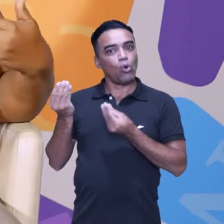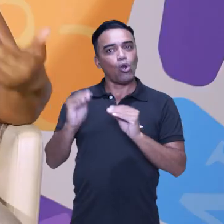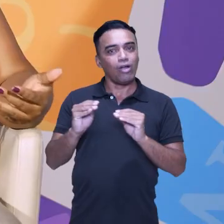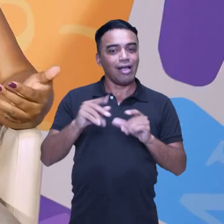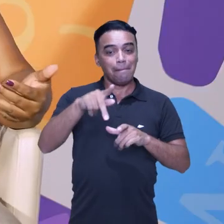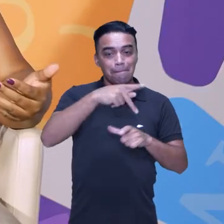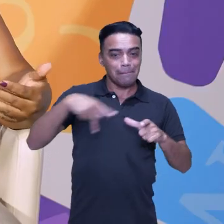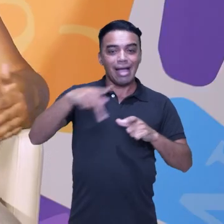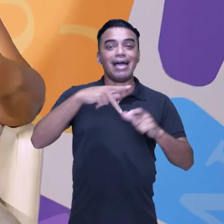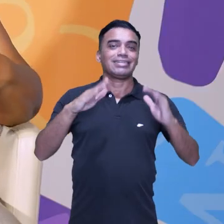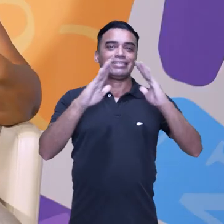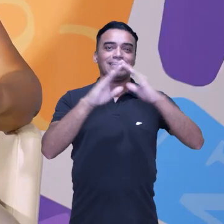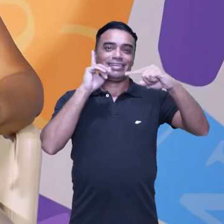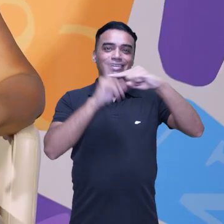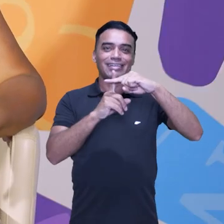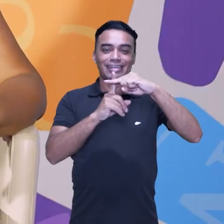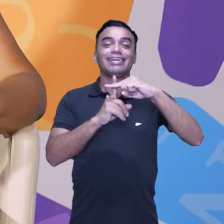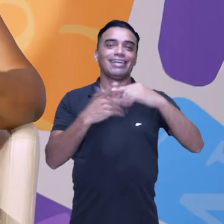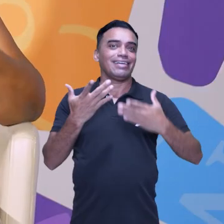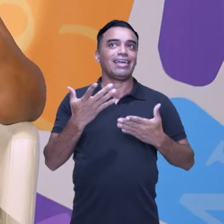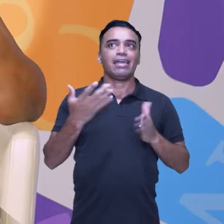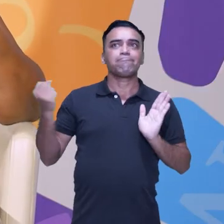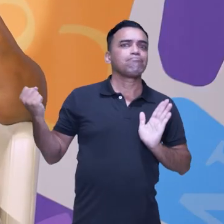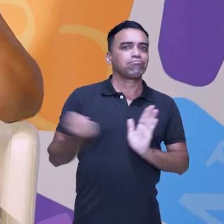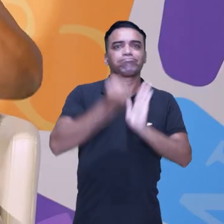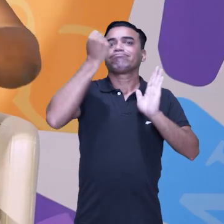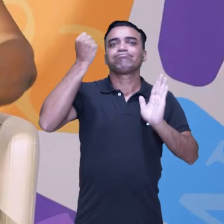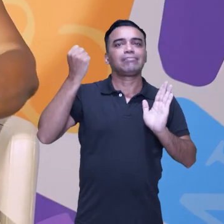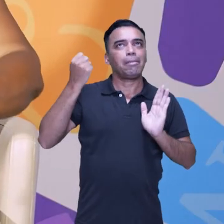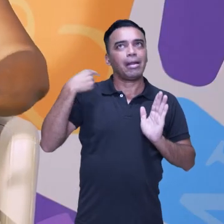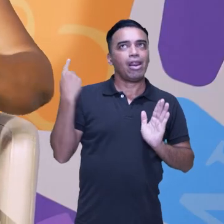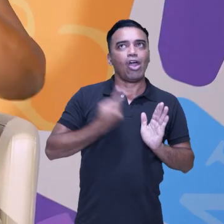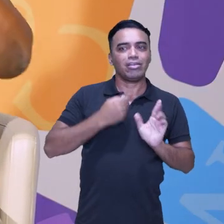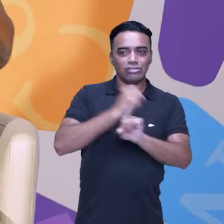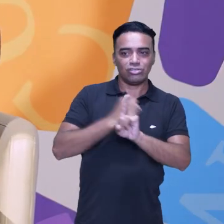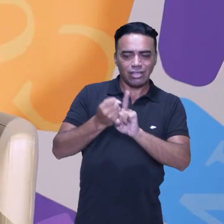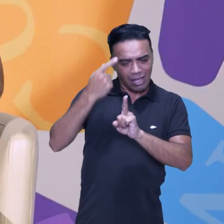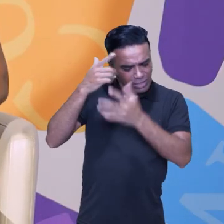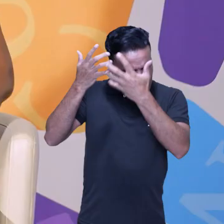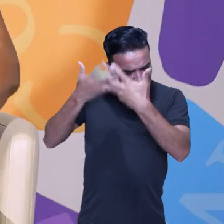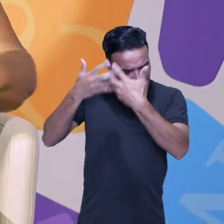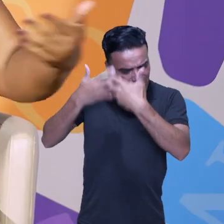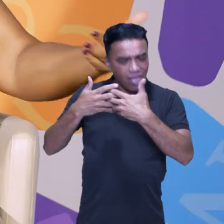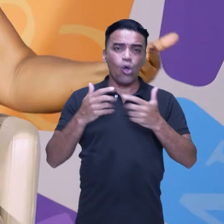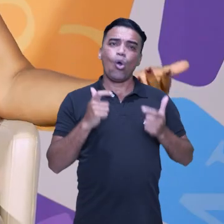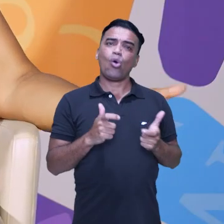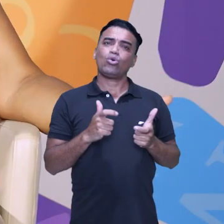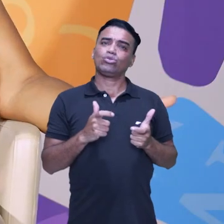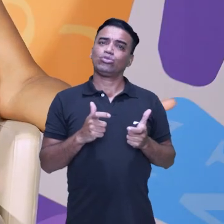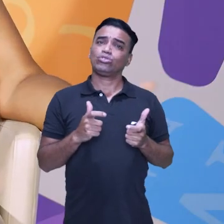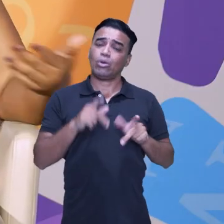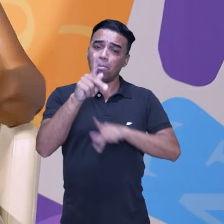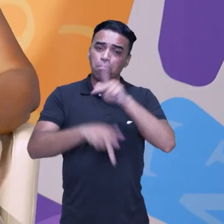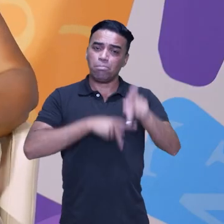Matriz, é isso mesmo, né? É bem emblemático, é para a gente refletir sobre onde nós estamos. Nós somos uma população